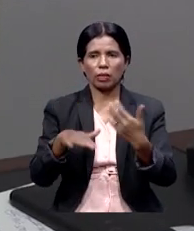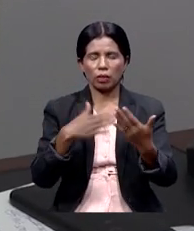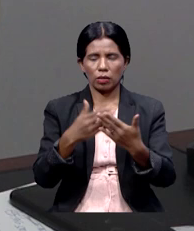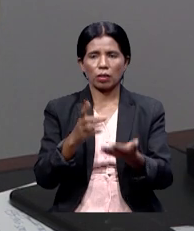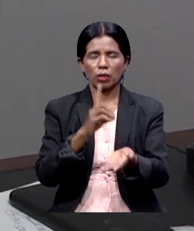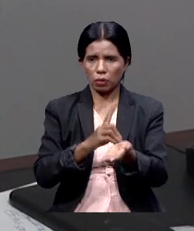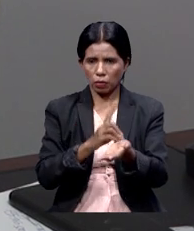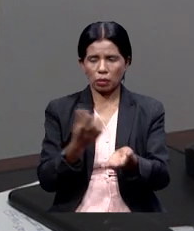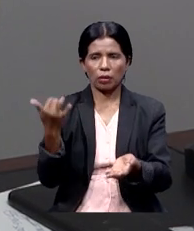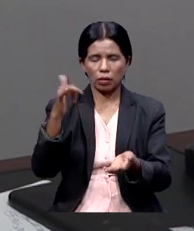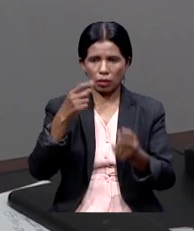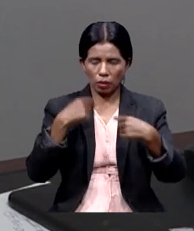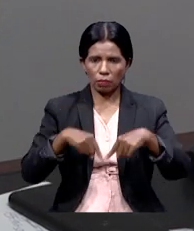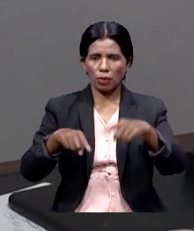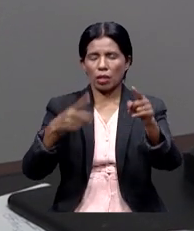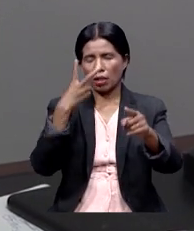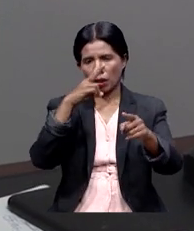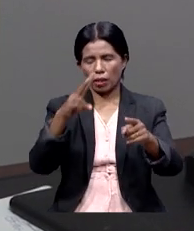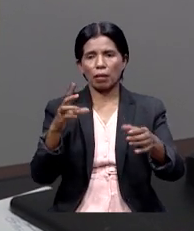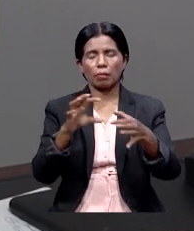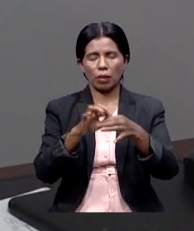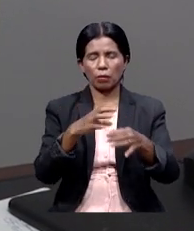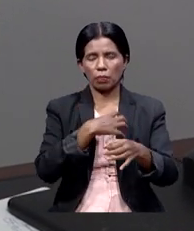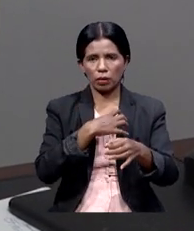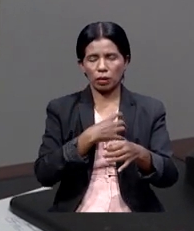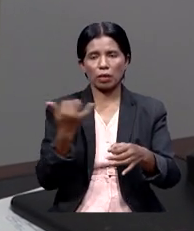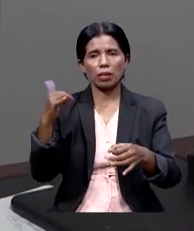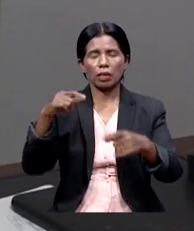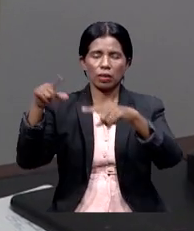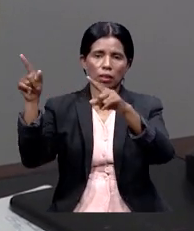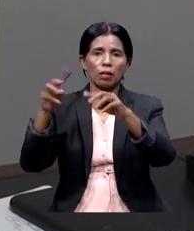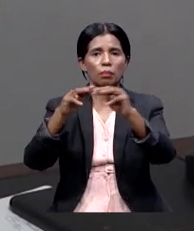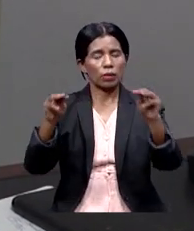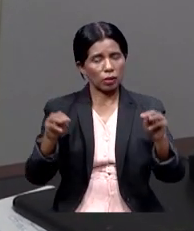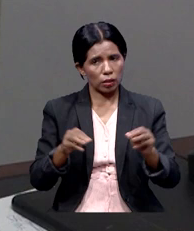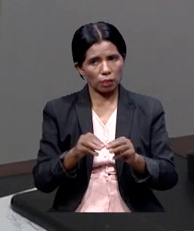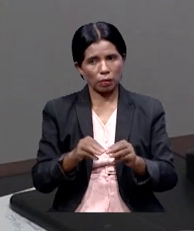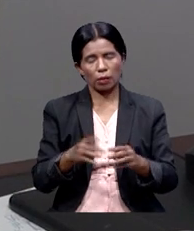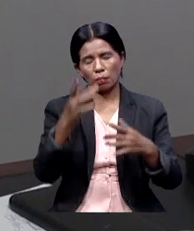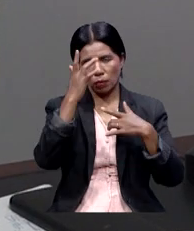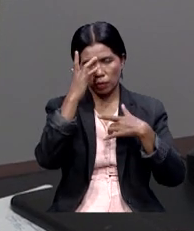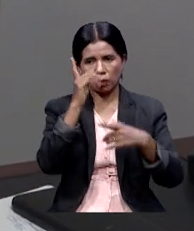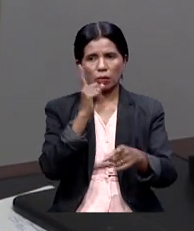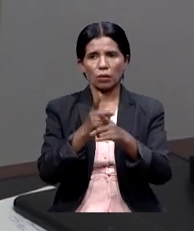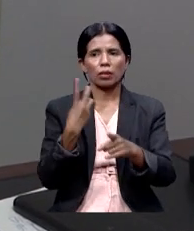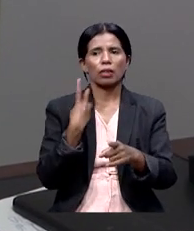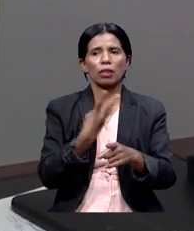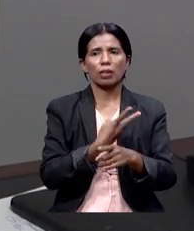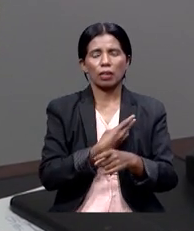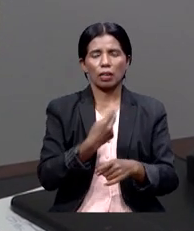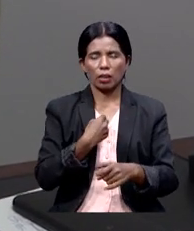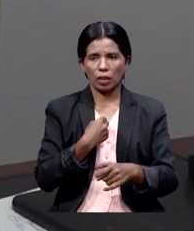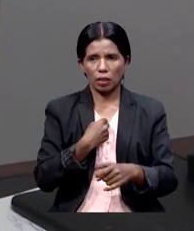Sira, ba controla e tenia membro Sira em município. So que batira moras ne turos ita naim